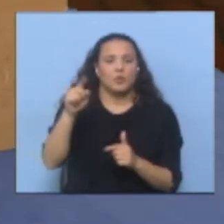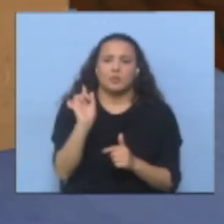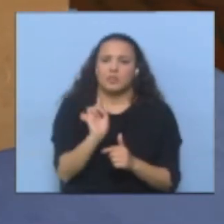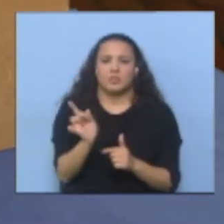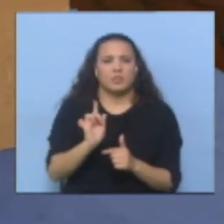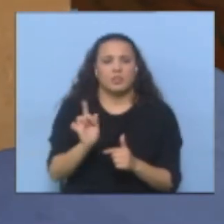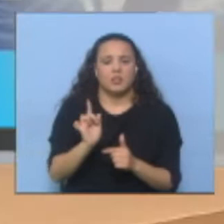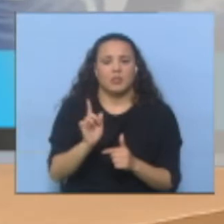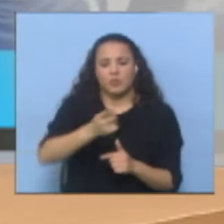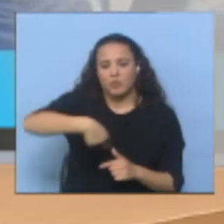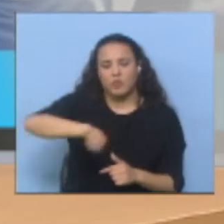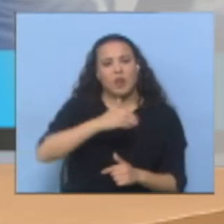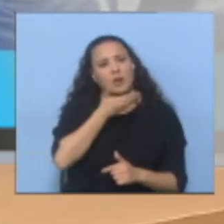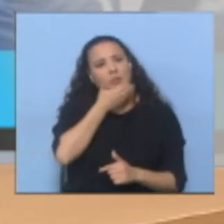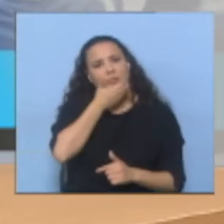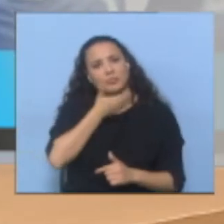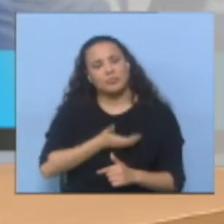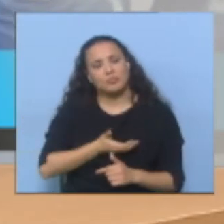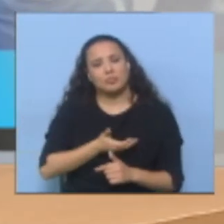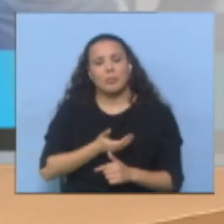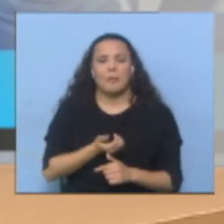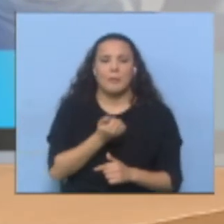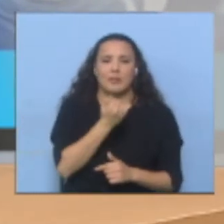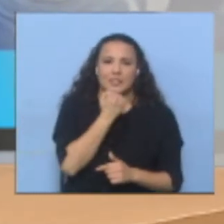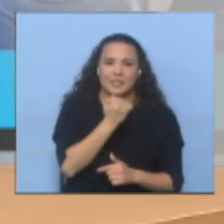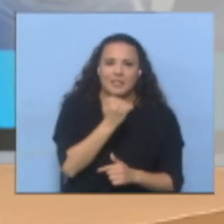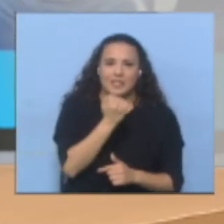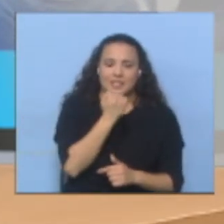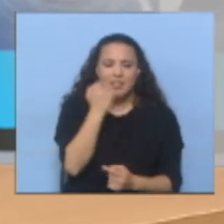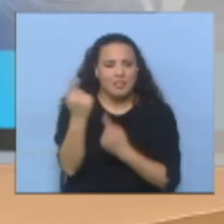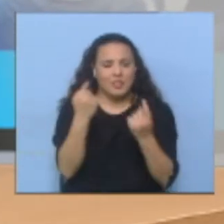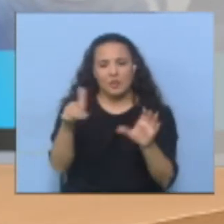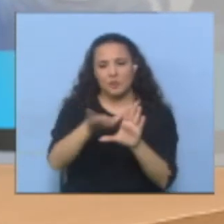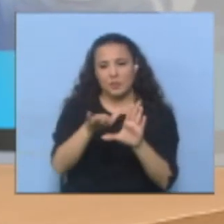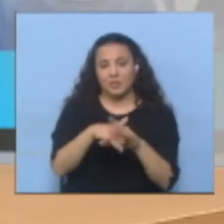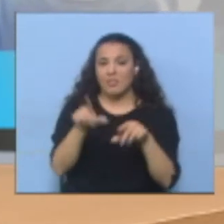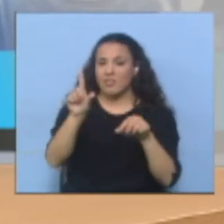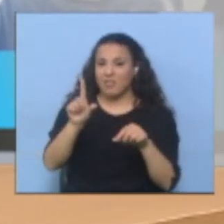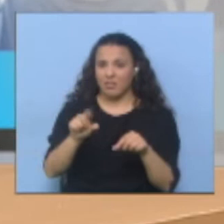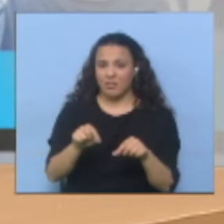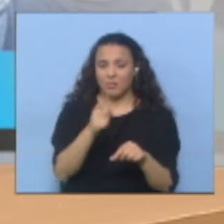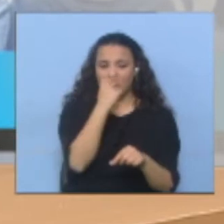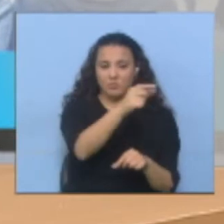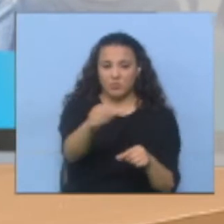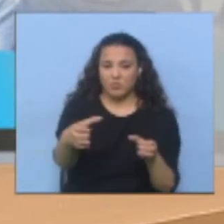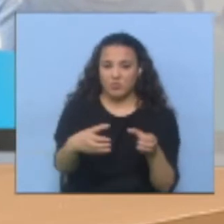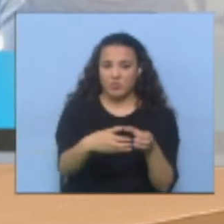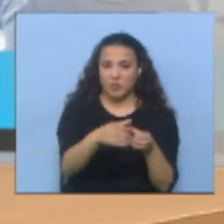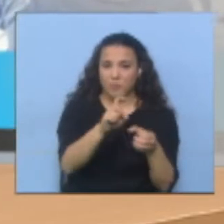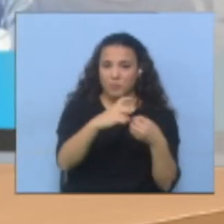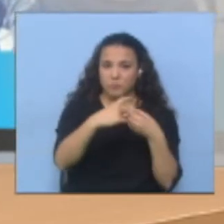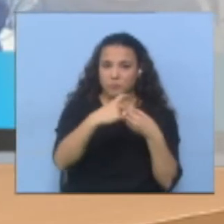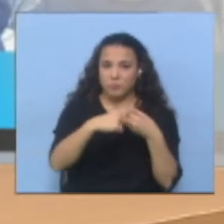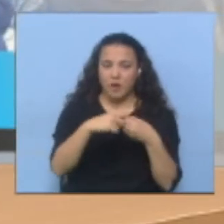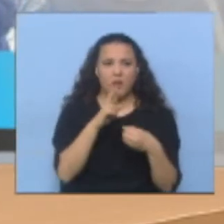temos experiências muito engraçadas, testemunhos já de participantes e de operadores que participaram, que não conheciam Fátima e